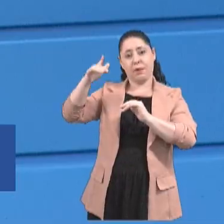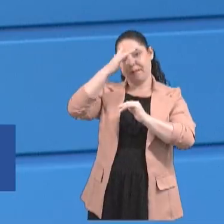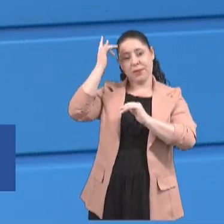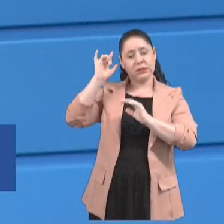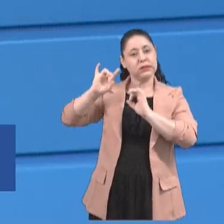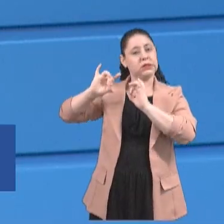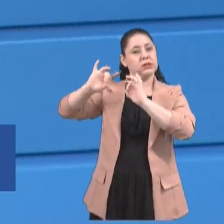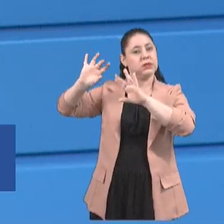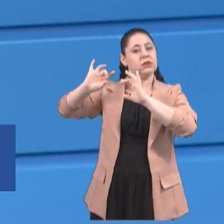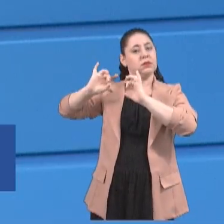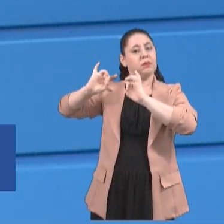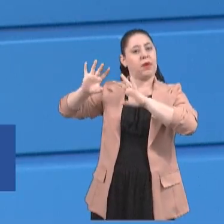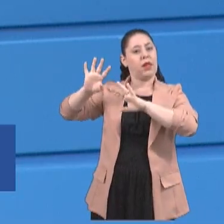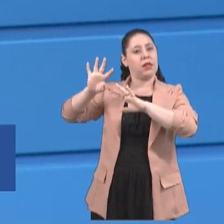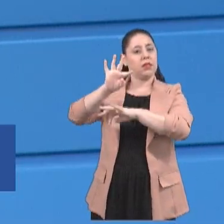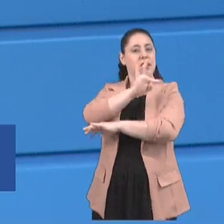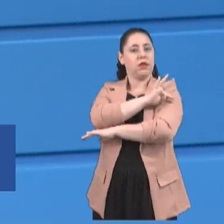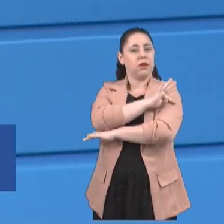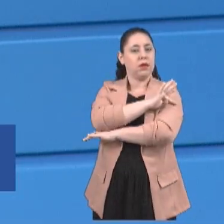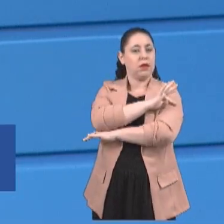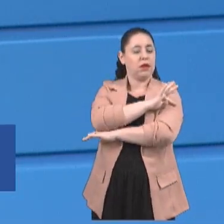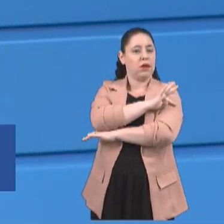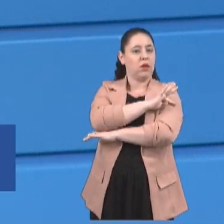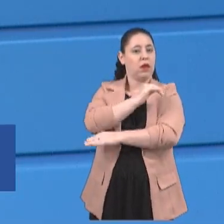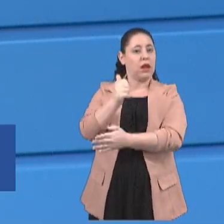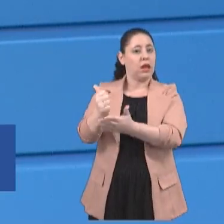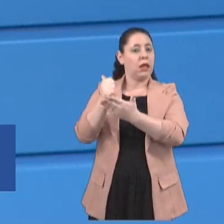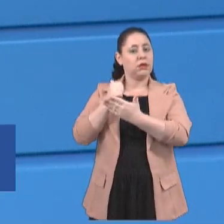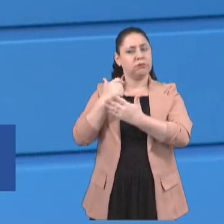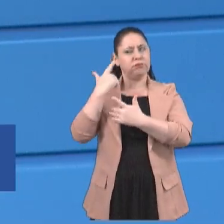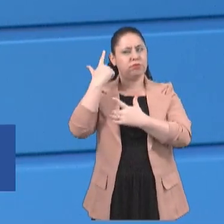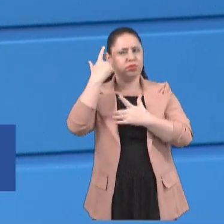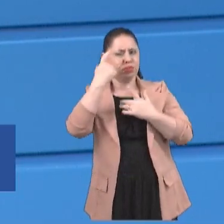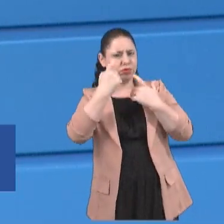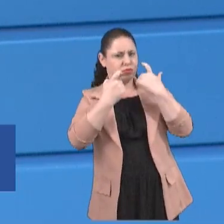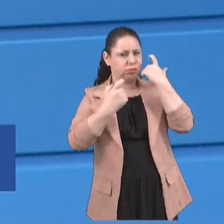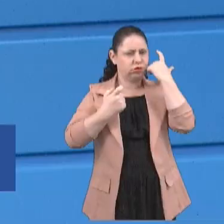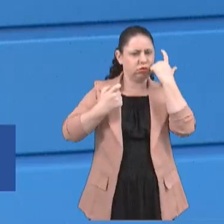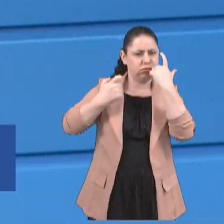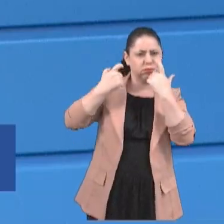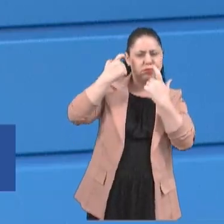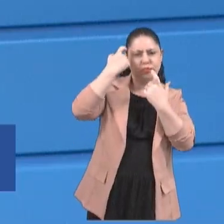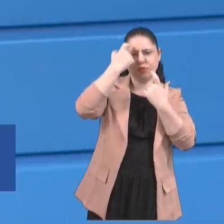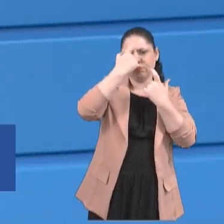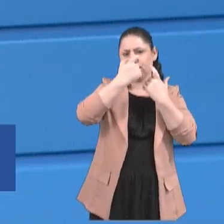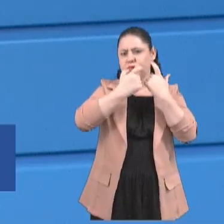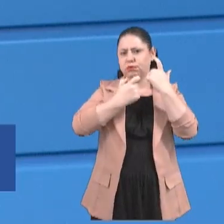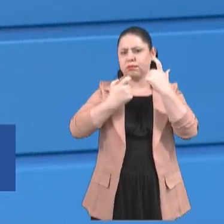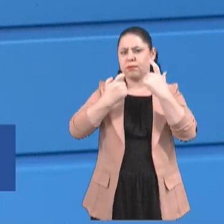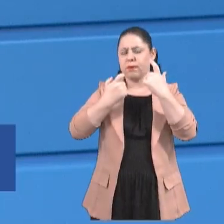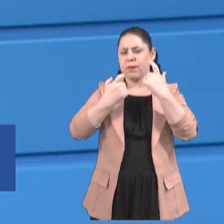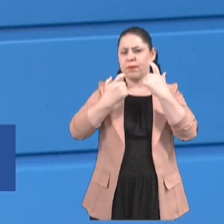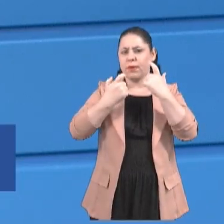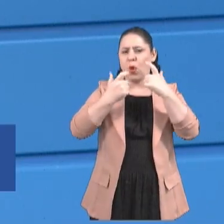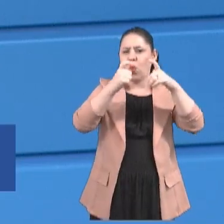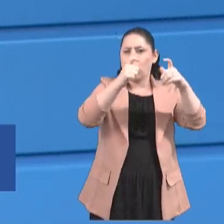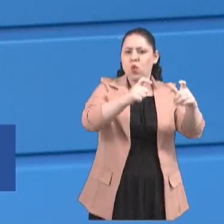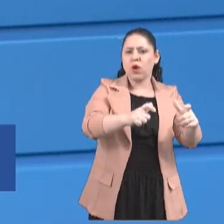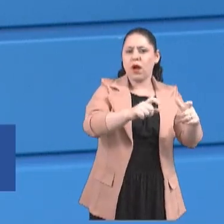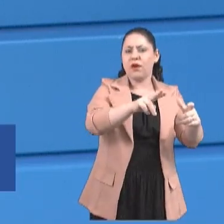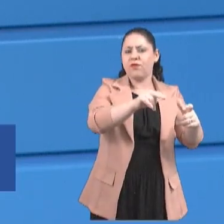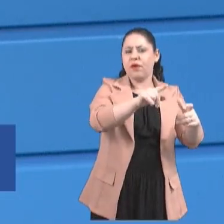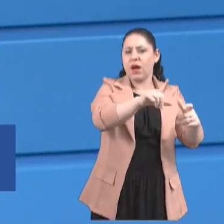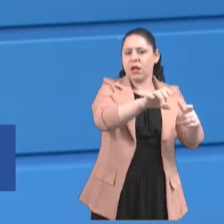um especialista, um técnico, me trazendo preocupações com relação ao Vale da Celulose.